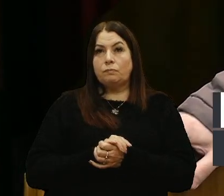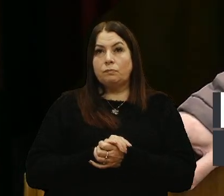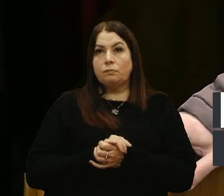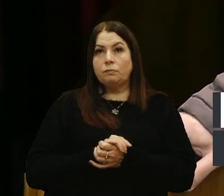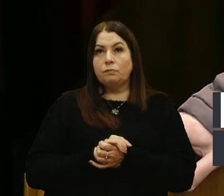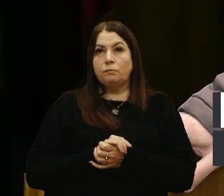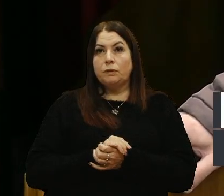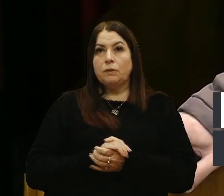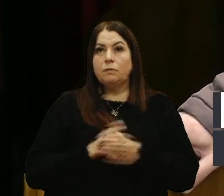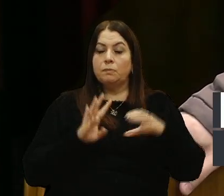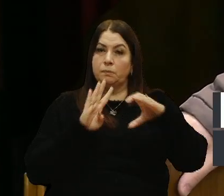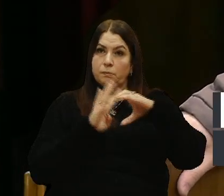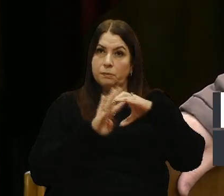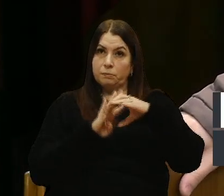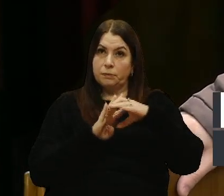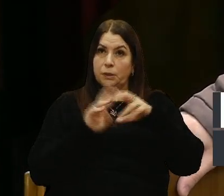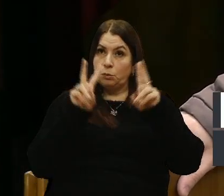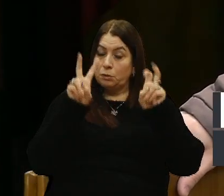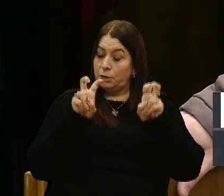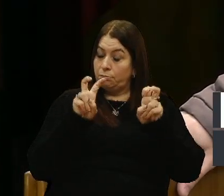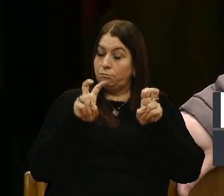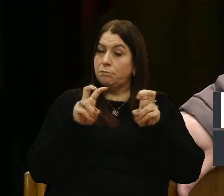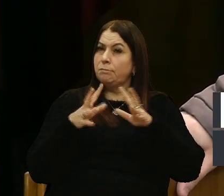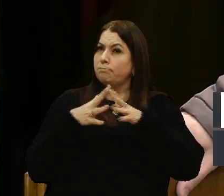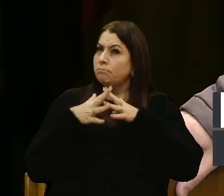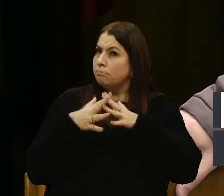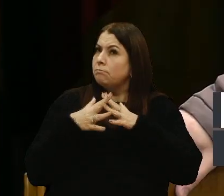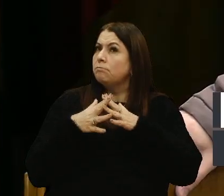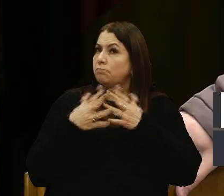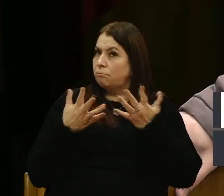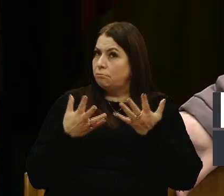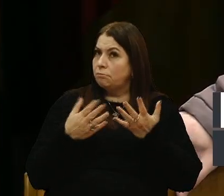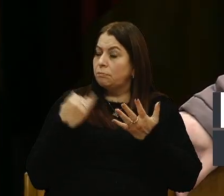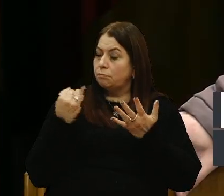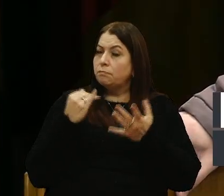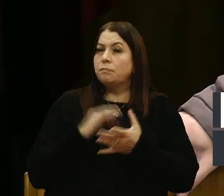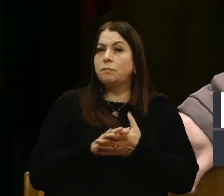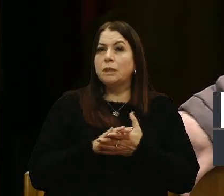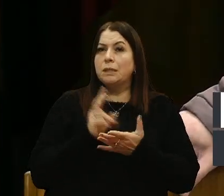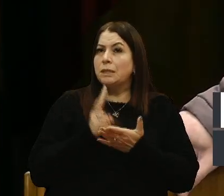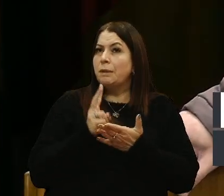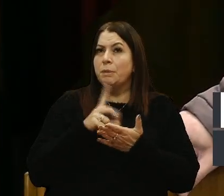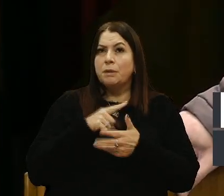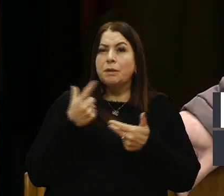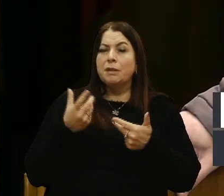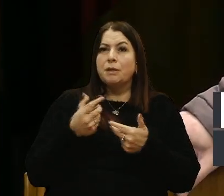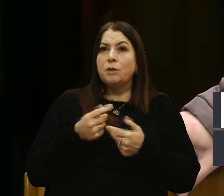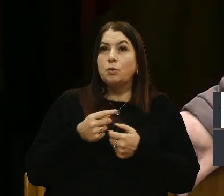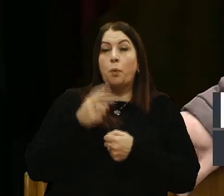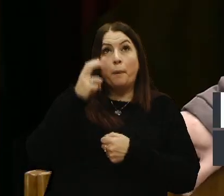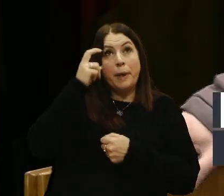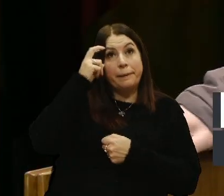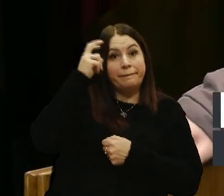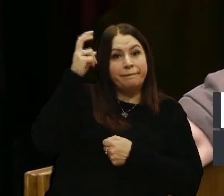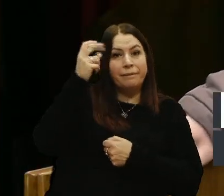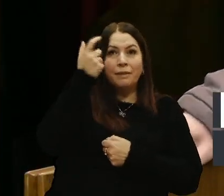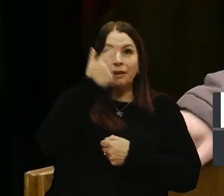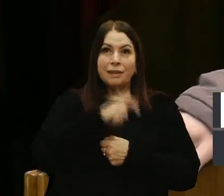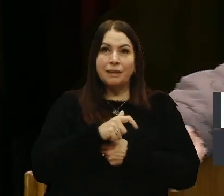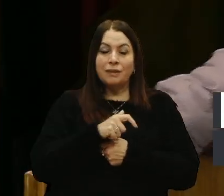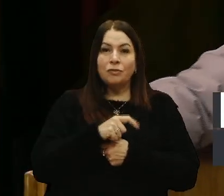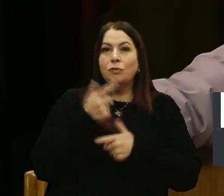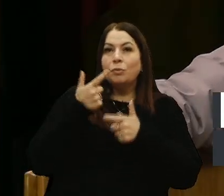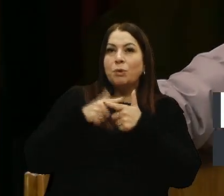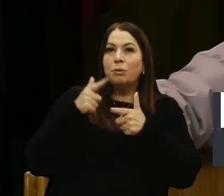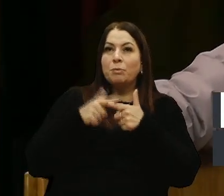A Maesa é um tema extremamente complexo. E sempre tem algum gênio que acha que para um